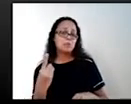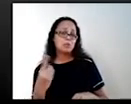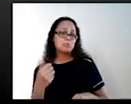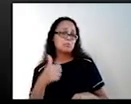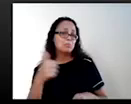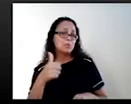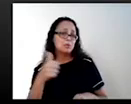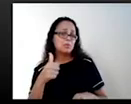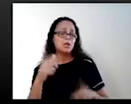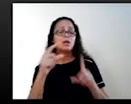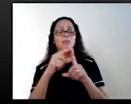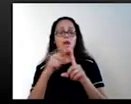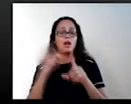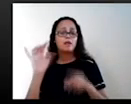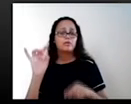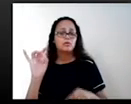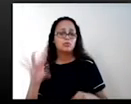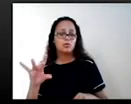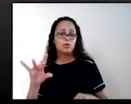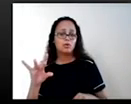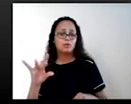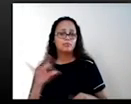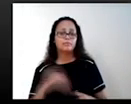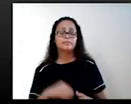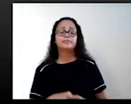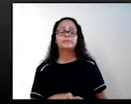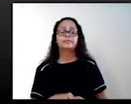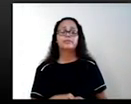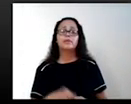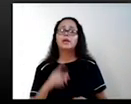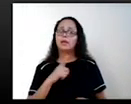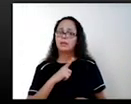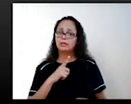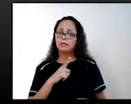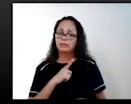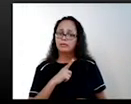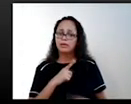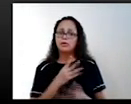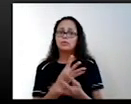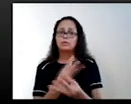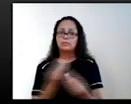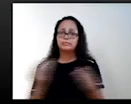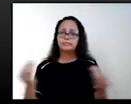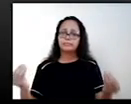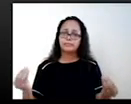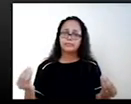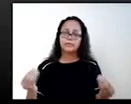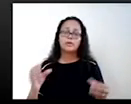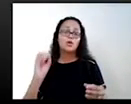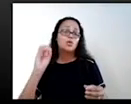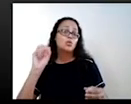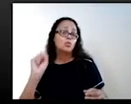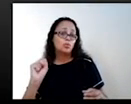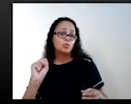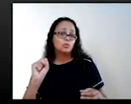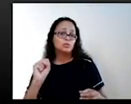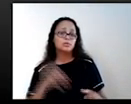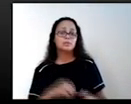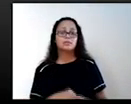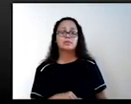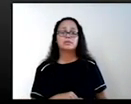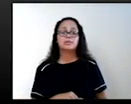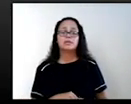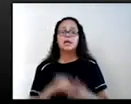como os berimbau quebraram. Né? Então eu só tenho a marcação de que é plural, de que é mais de um no os, o restante não. Então na